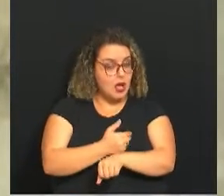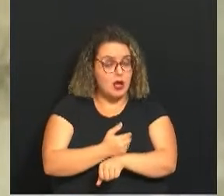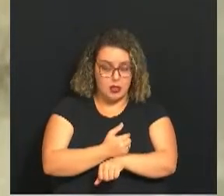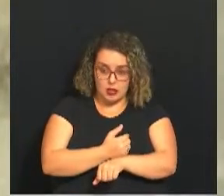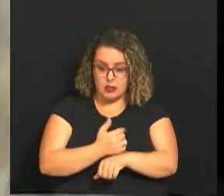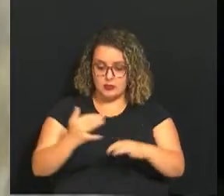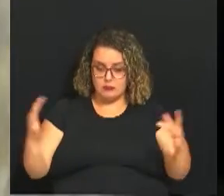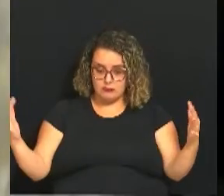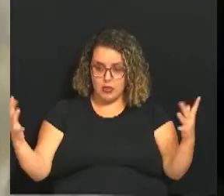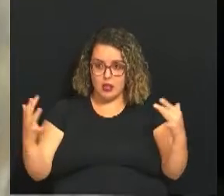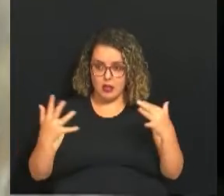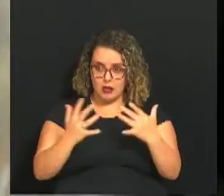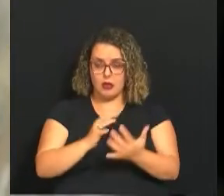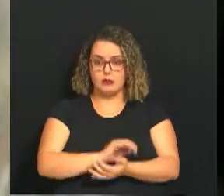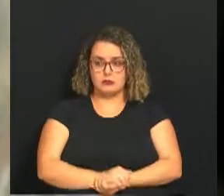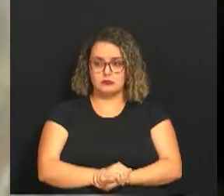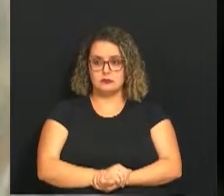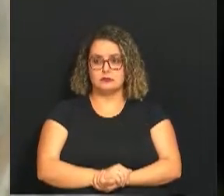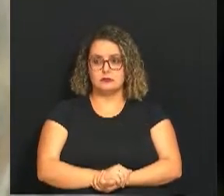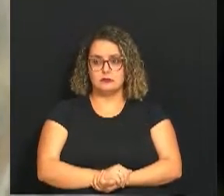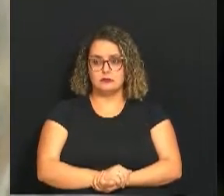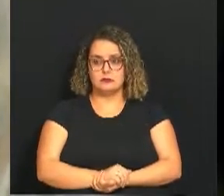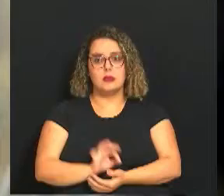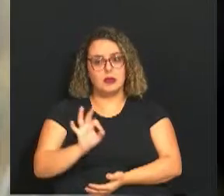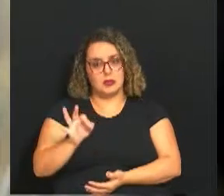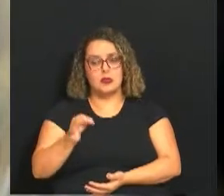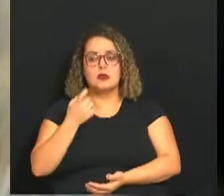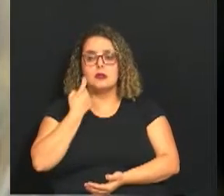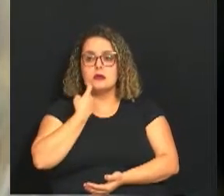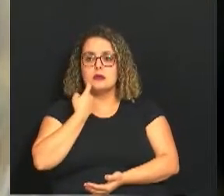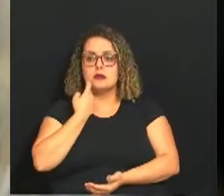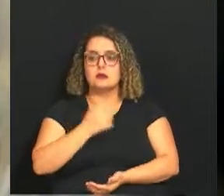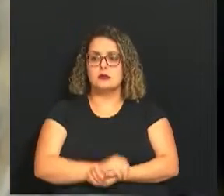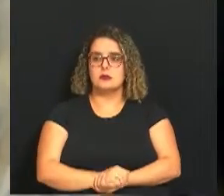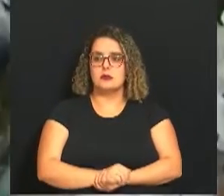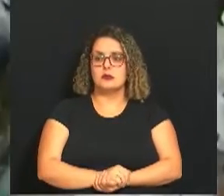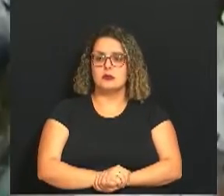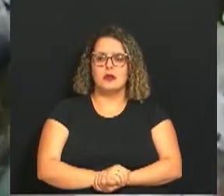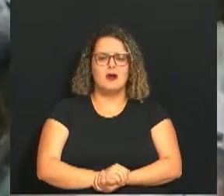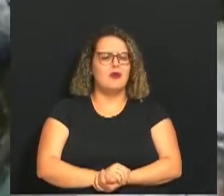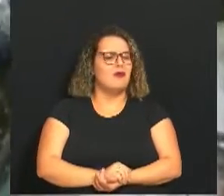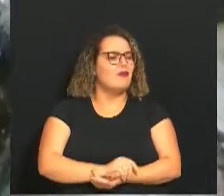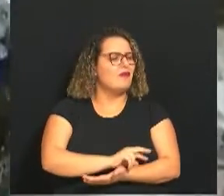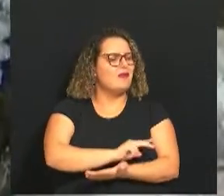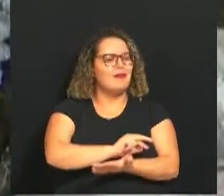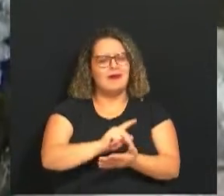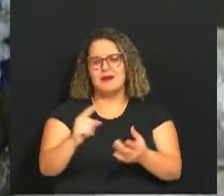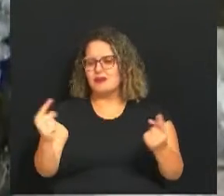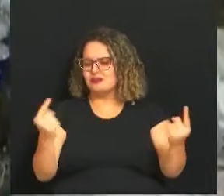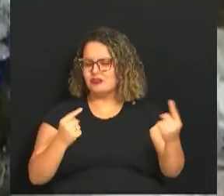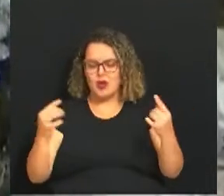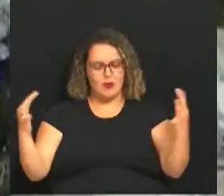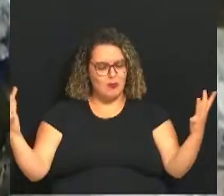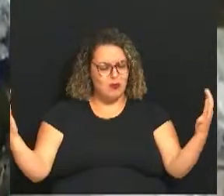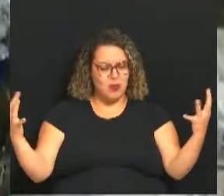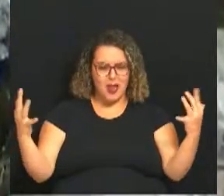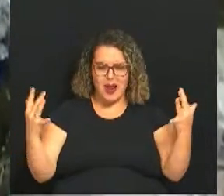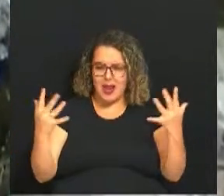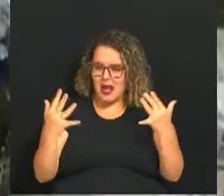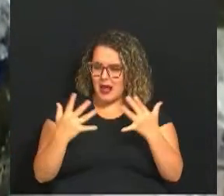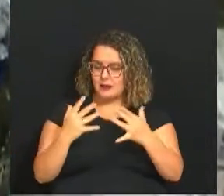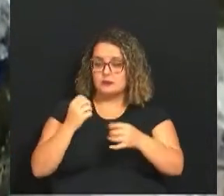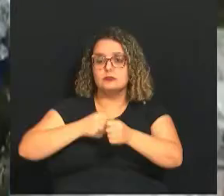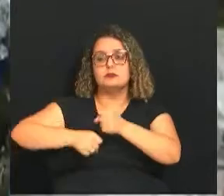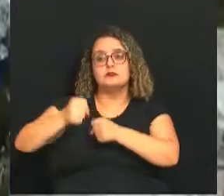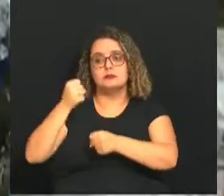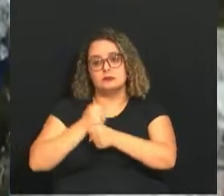pessoas já garantem o da sexta-feira. Vamos ver, porque é muita gente aqui, o fluxo. Ano passado, na pandemia,